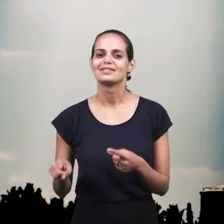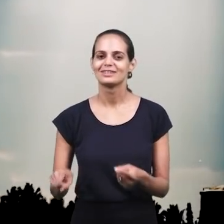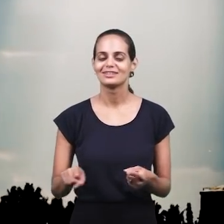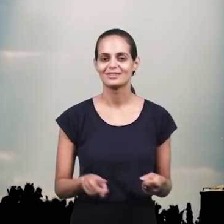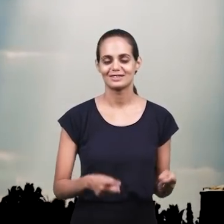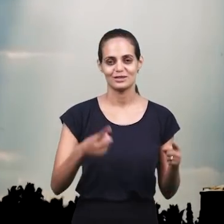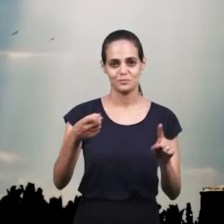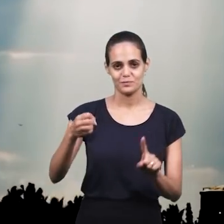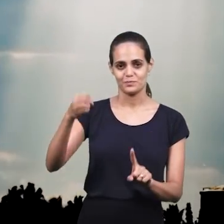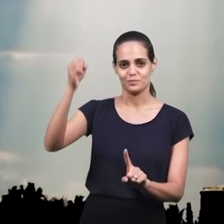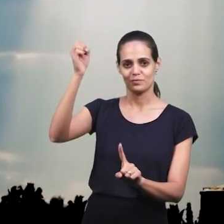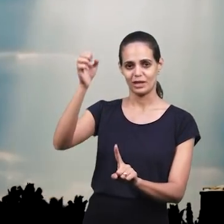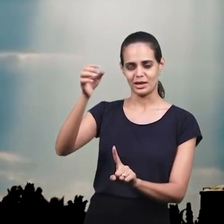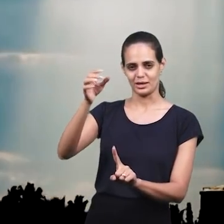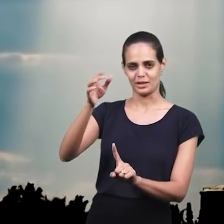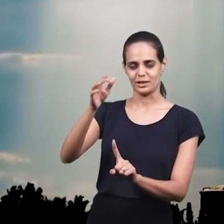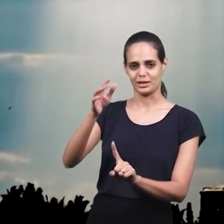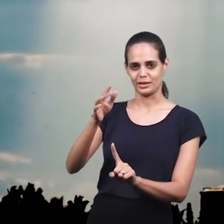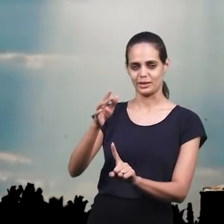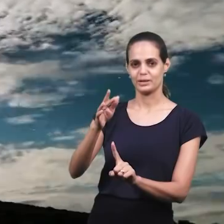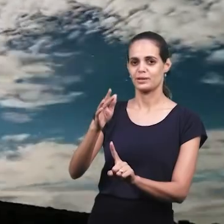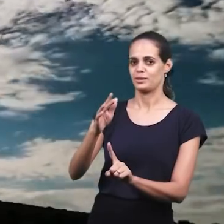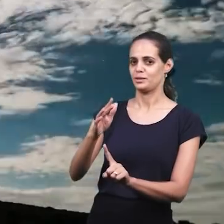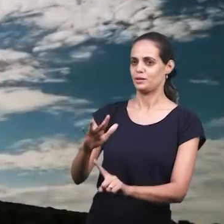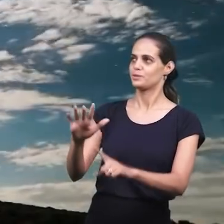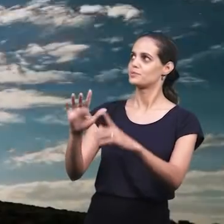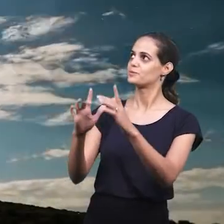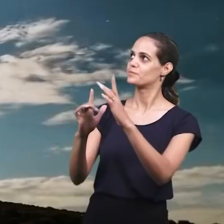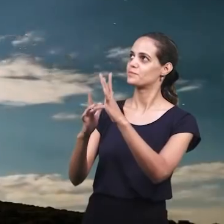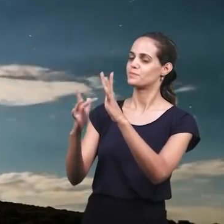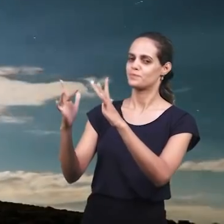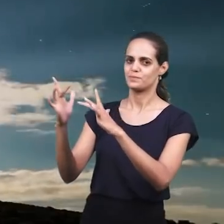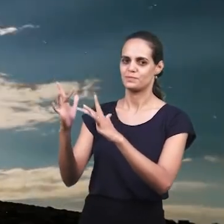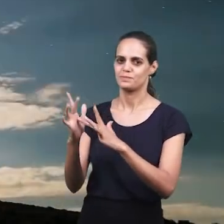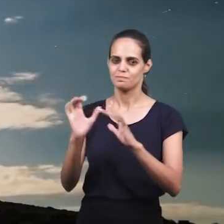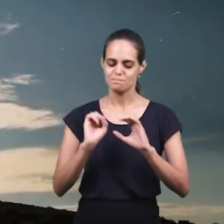a tua graça me